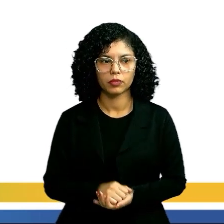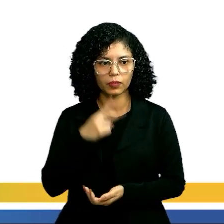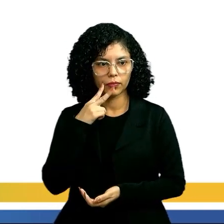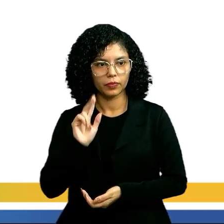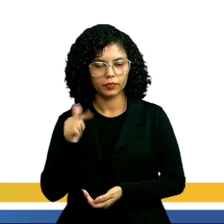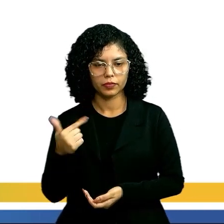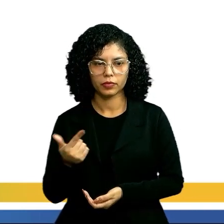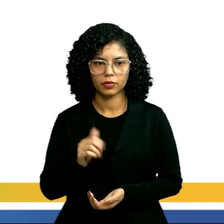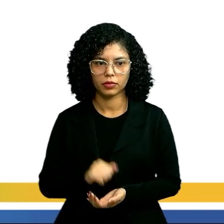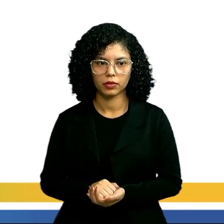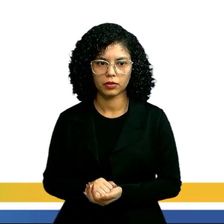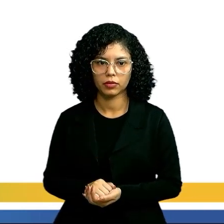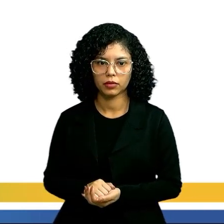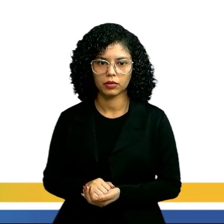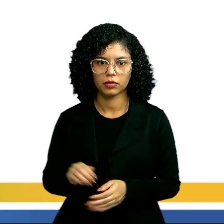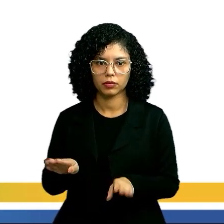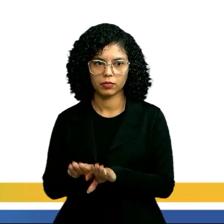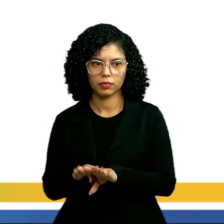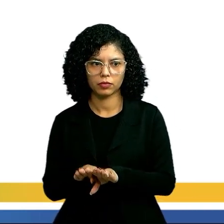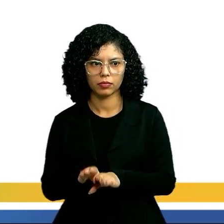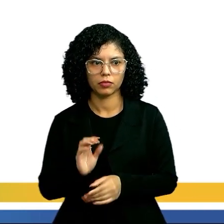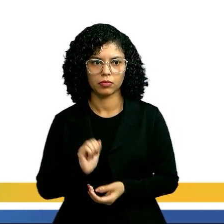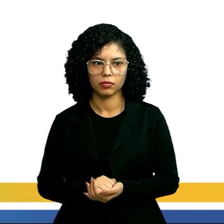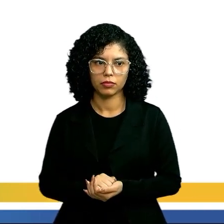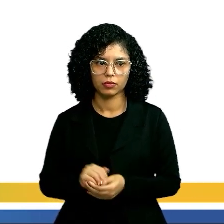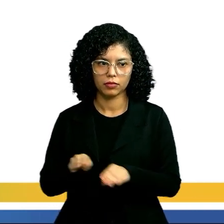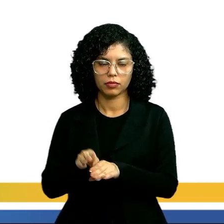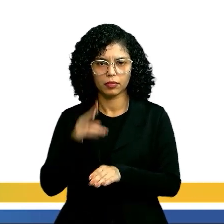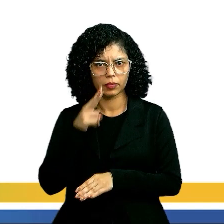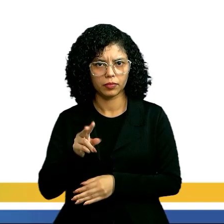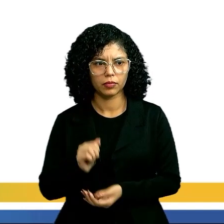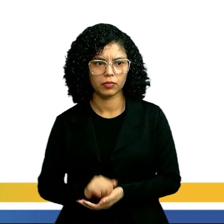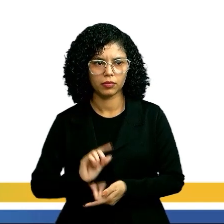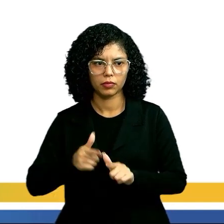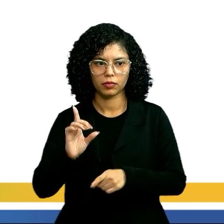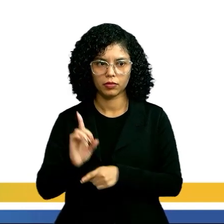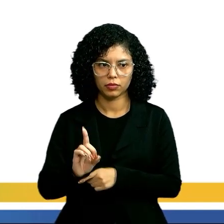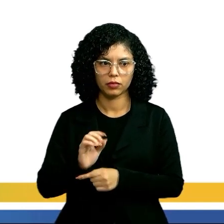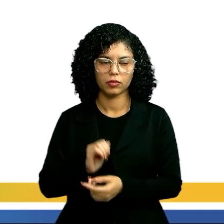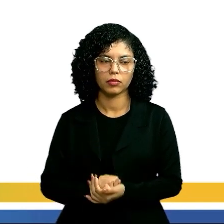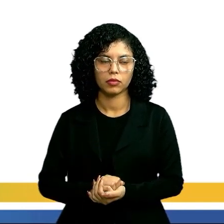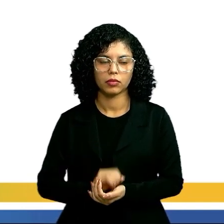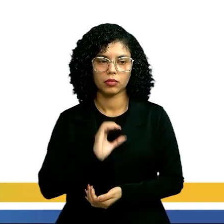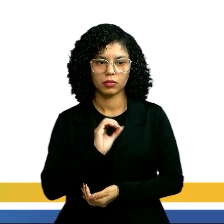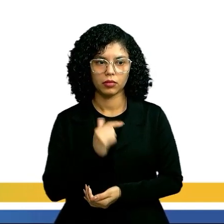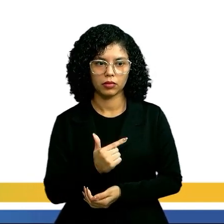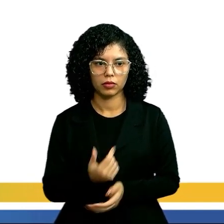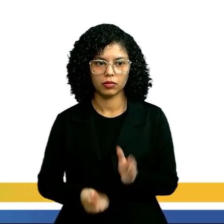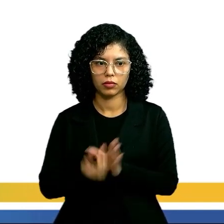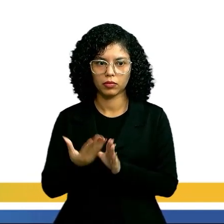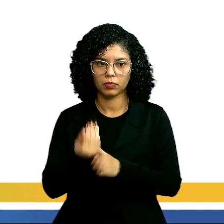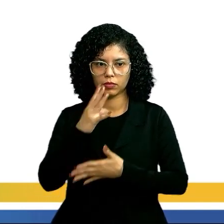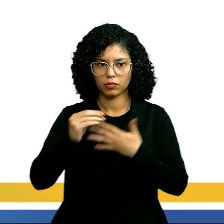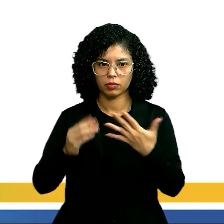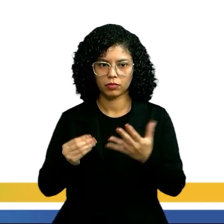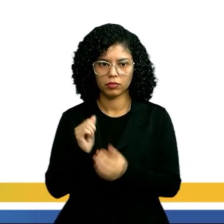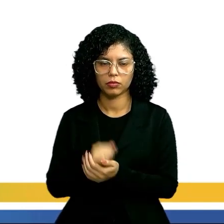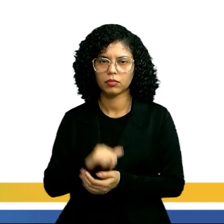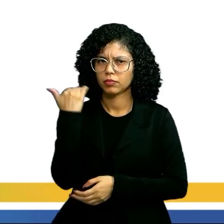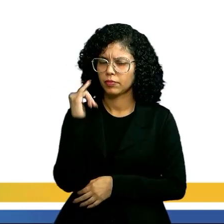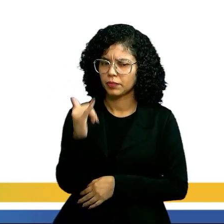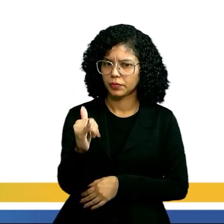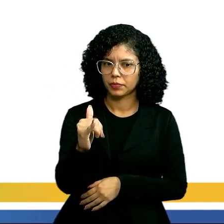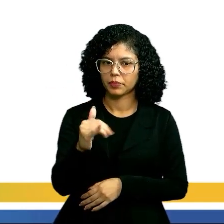Vamos ver, pode até ser que sim, mas eu acho que não, hein? Vamos ver. Letra D. É de oxigênio produzido na